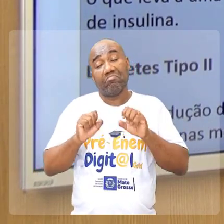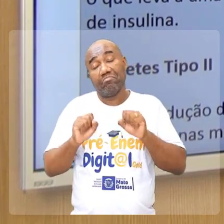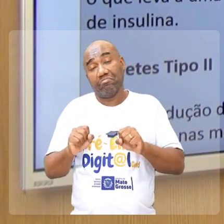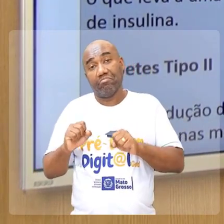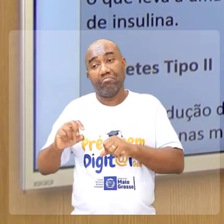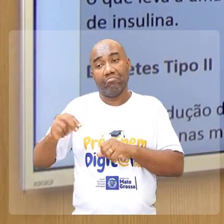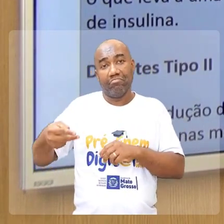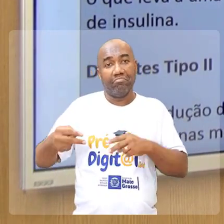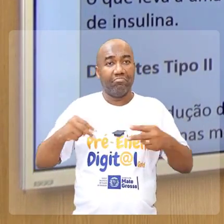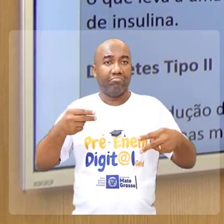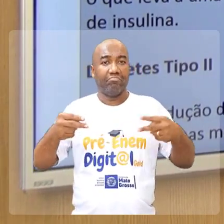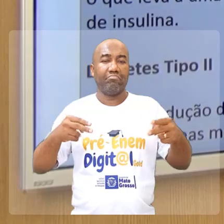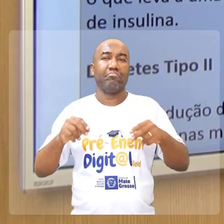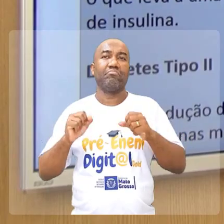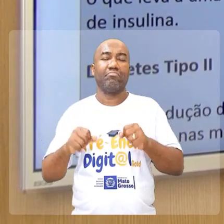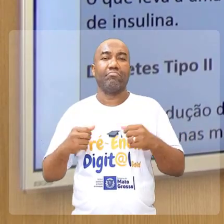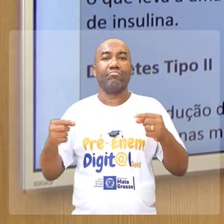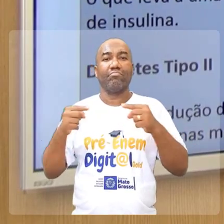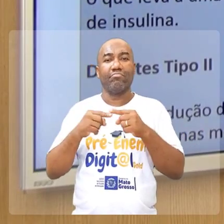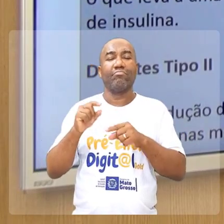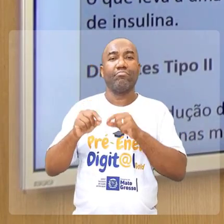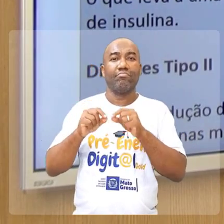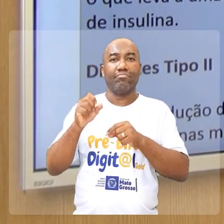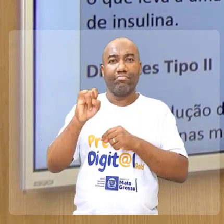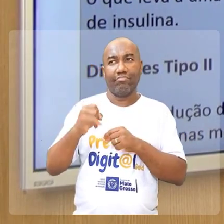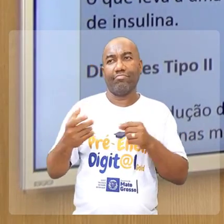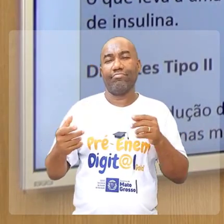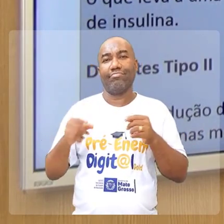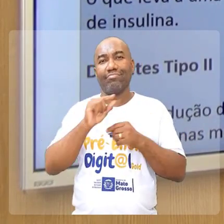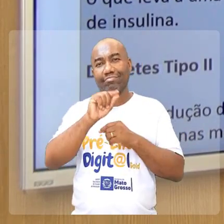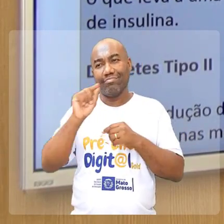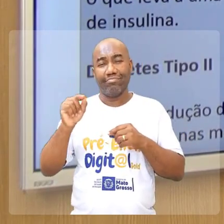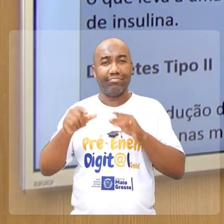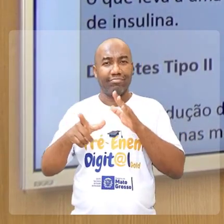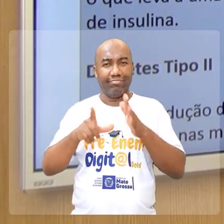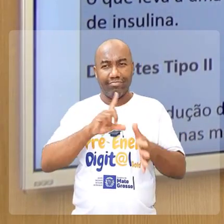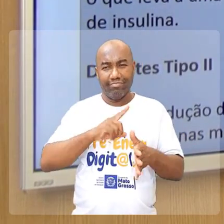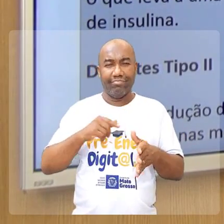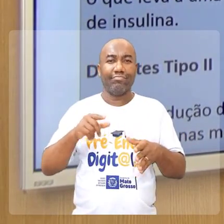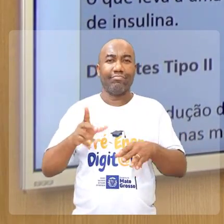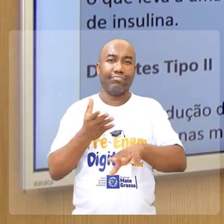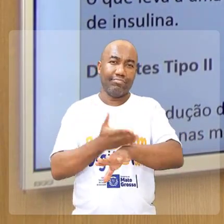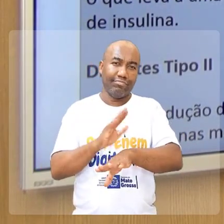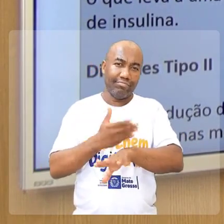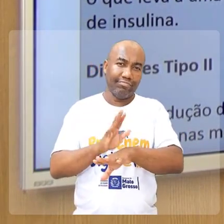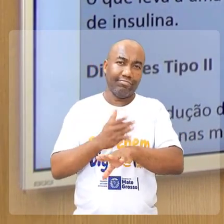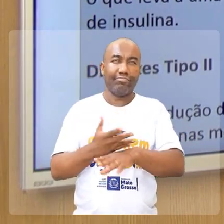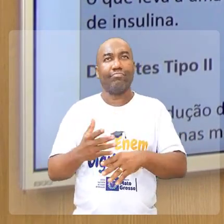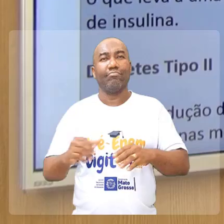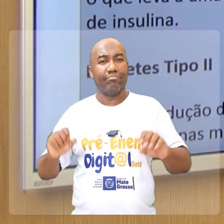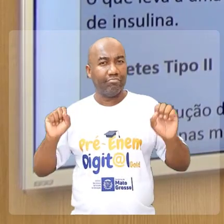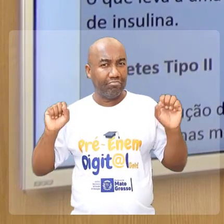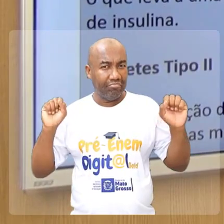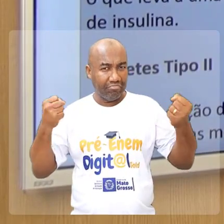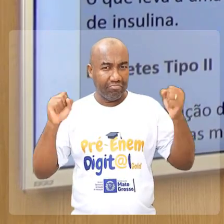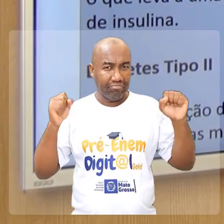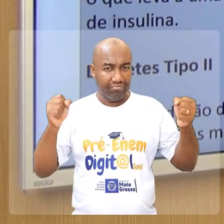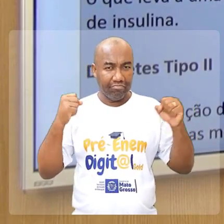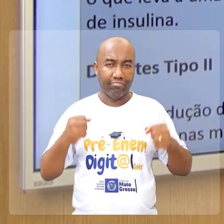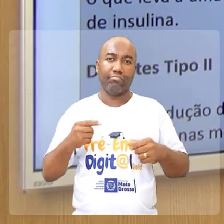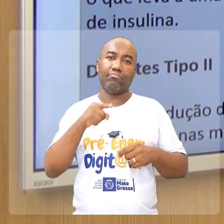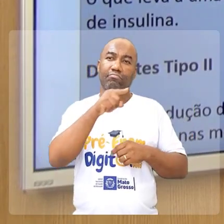podem desenvolver a doença. Então, se desde cedo o indivíduo tem prática de atividade física, se o indivíduo tem